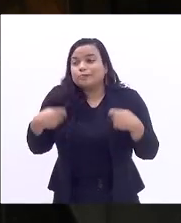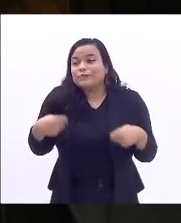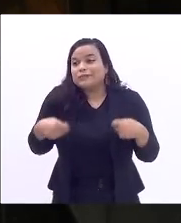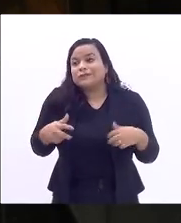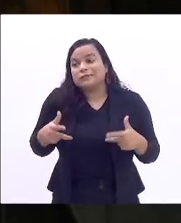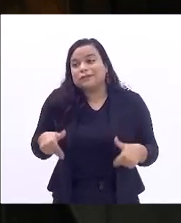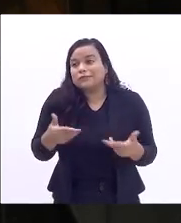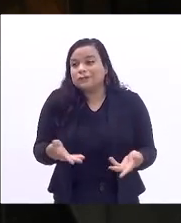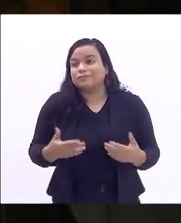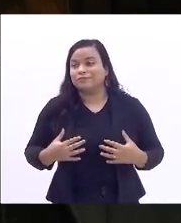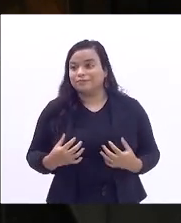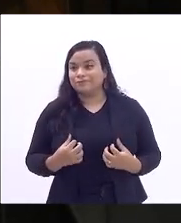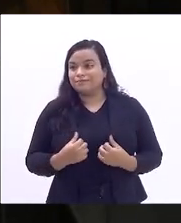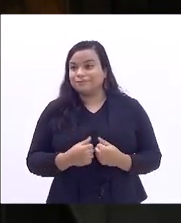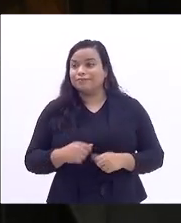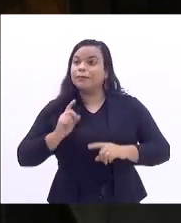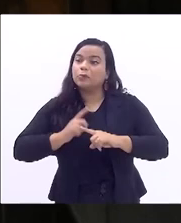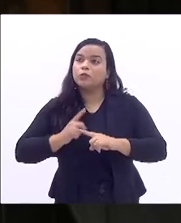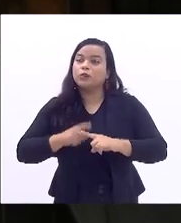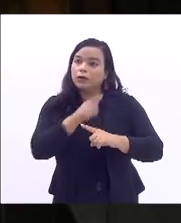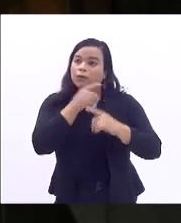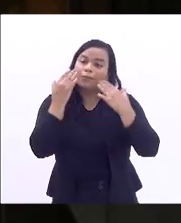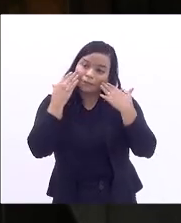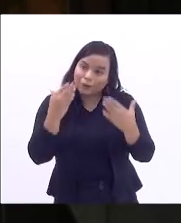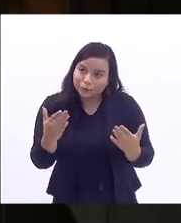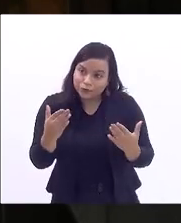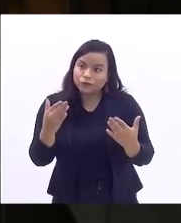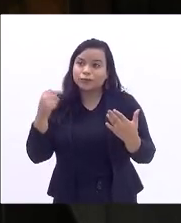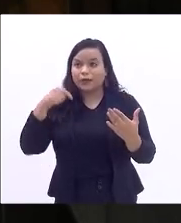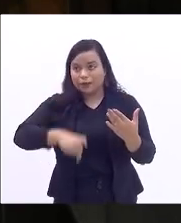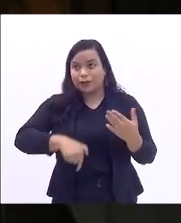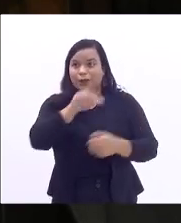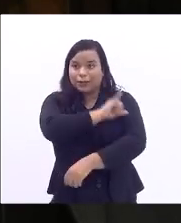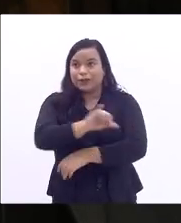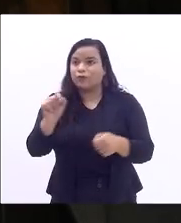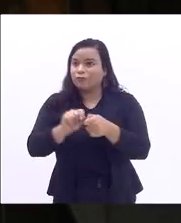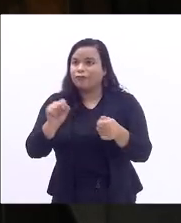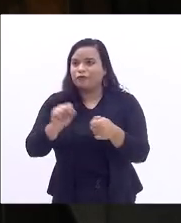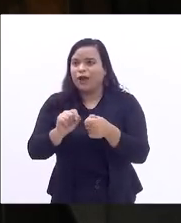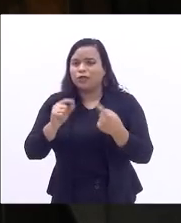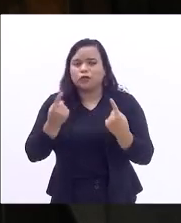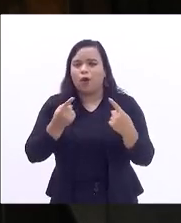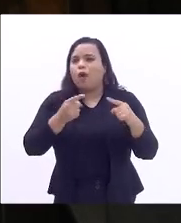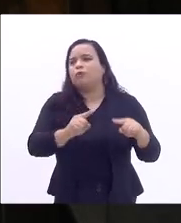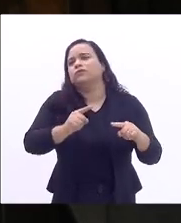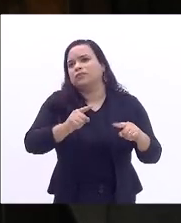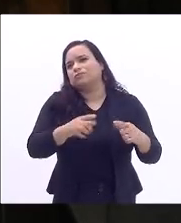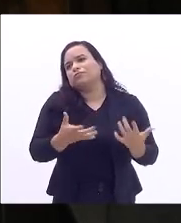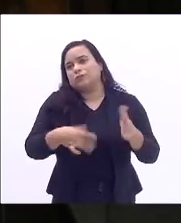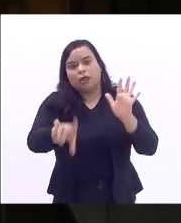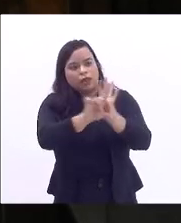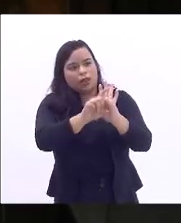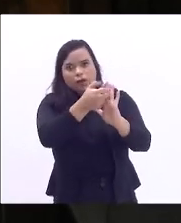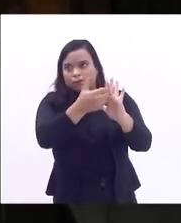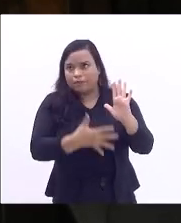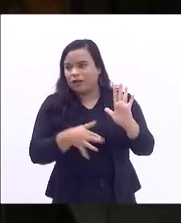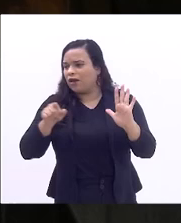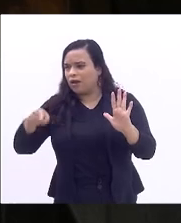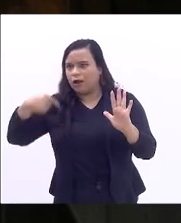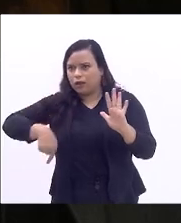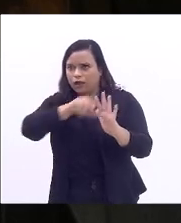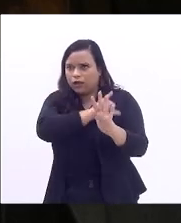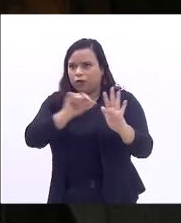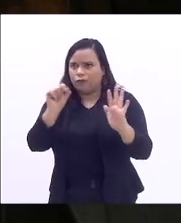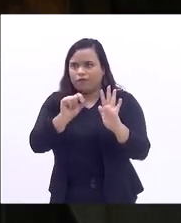ser assim porque porque a lógica mostra que aqui se faz o contrário do que diz a lei o contrário do que